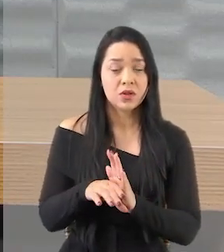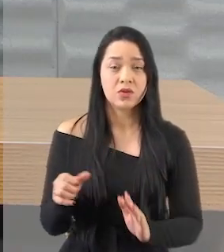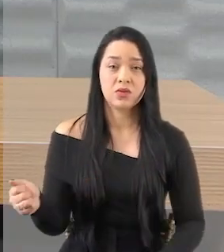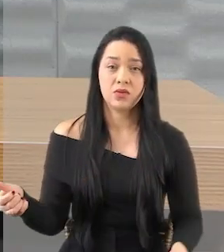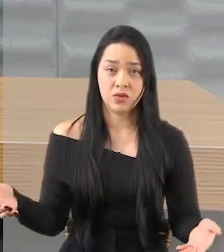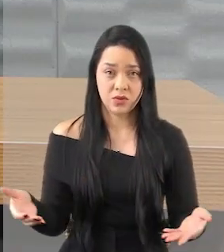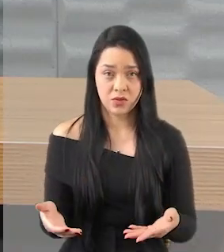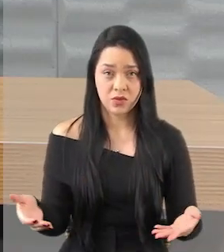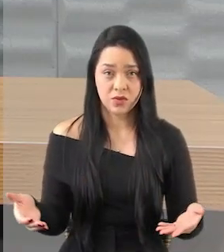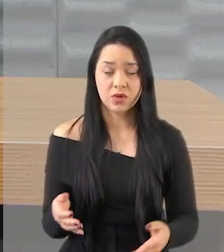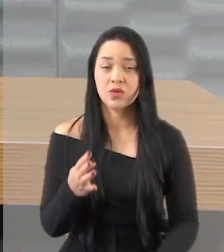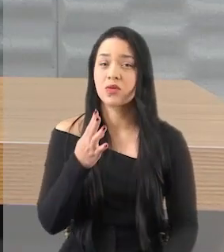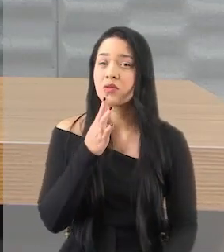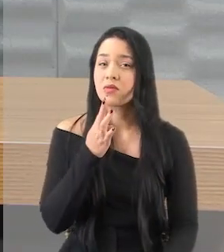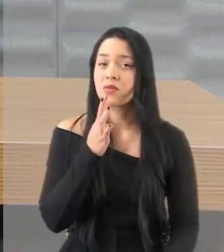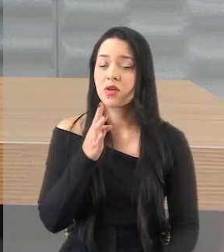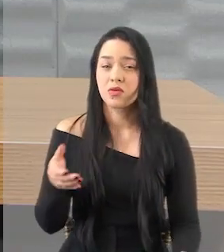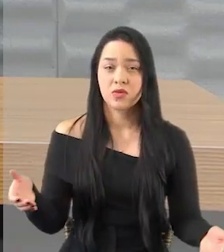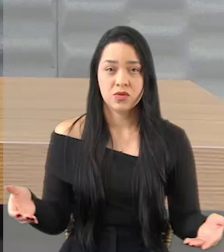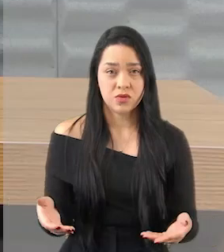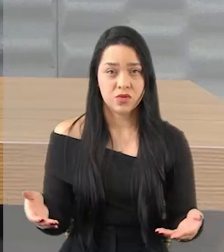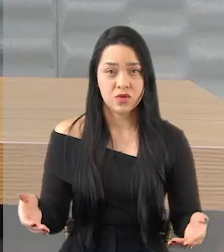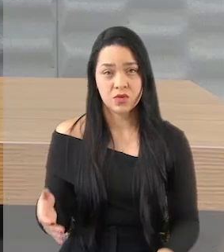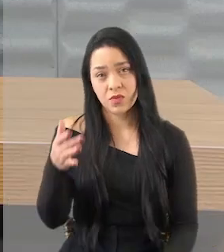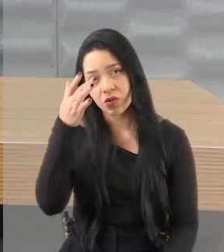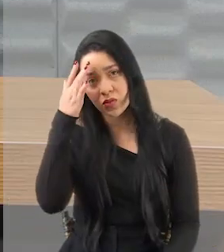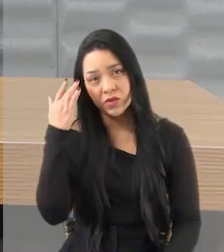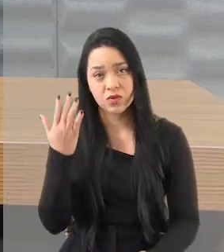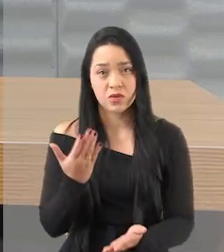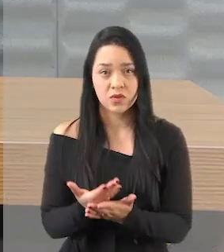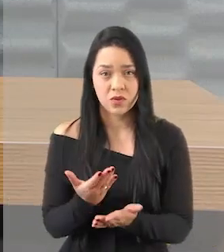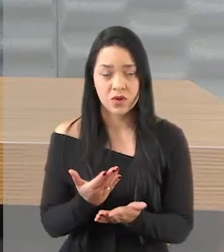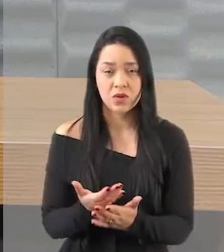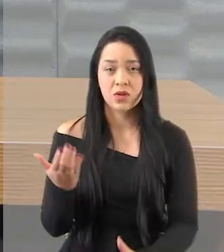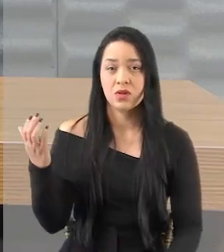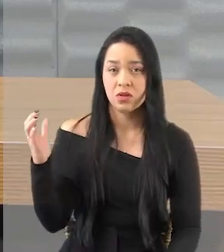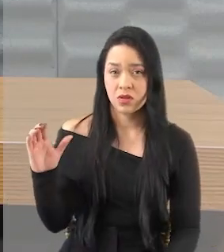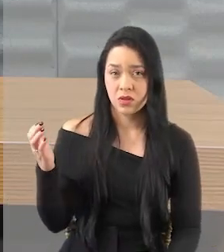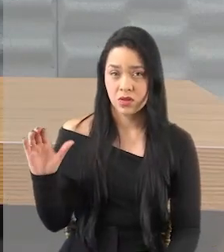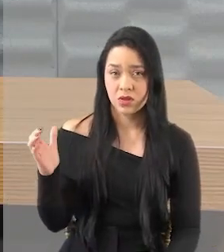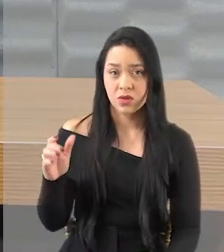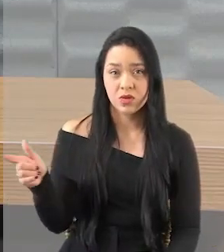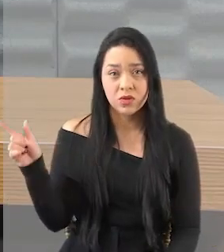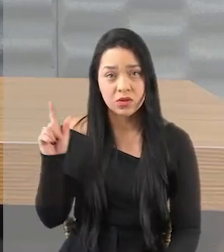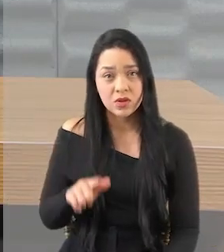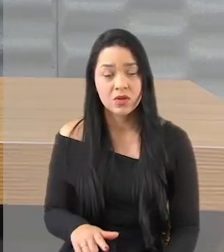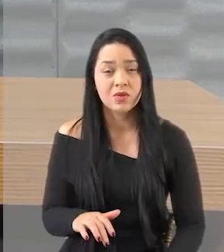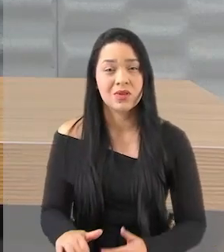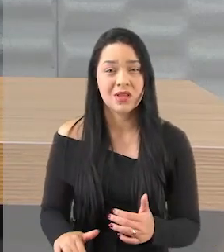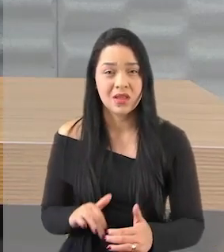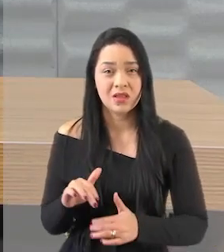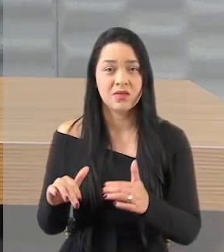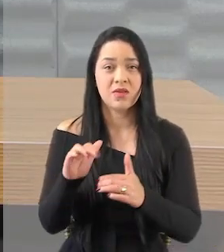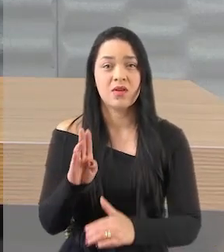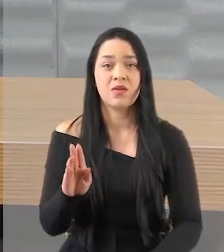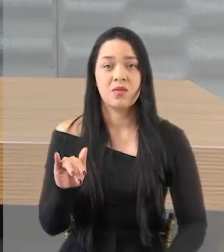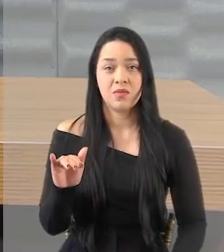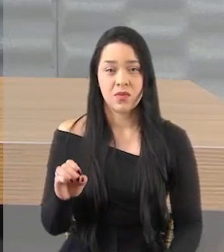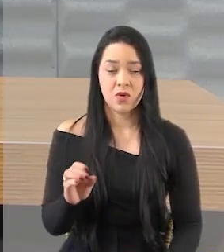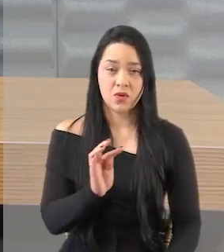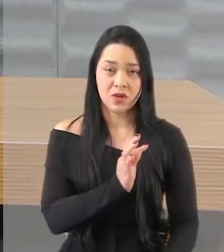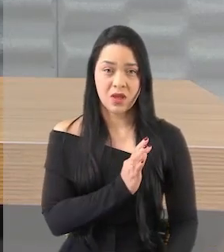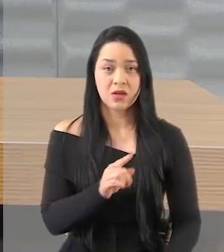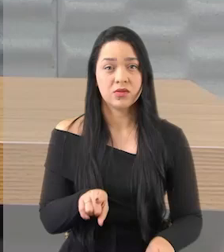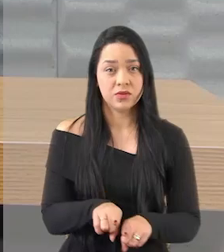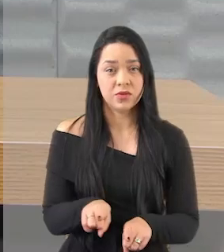desses conhecimentos de hoje, que estudiosos, cientistas, eles conseguiram desenvolver biotécnicas